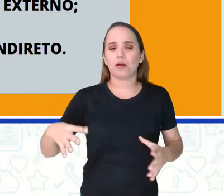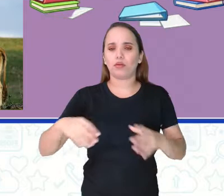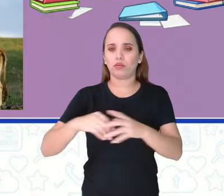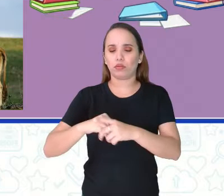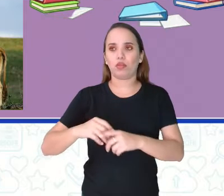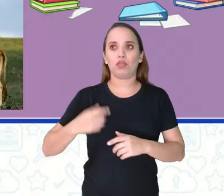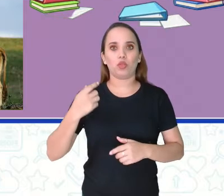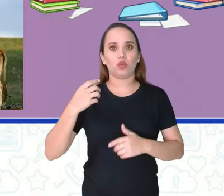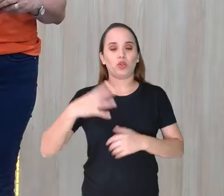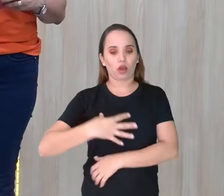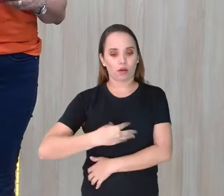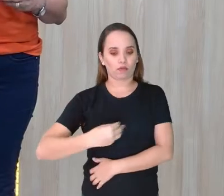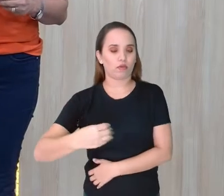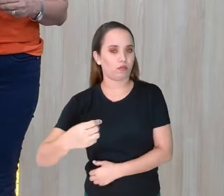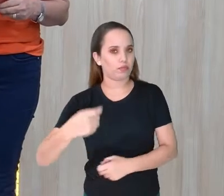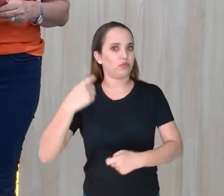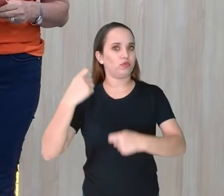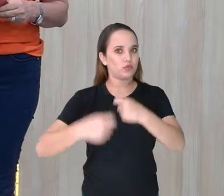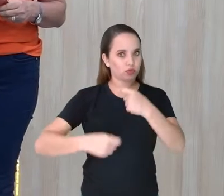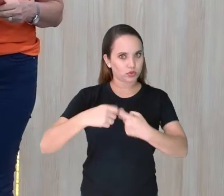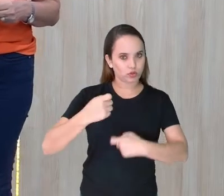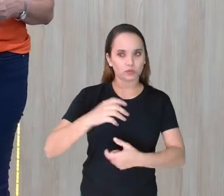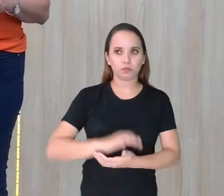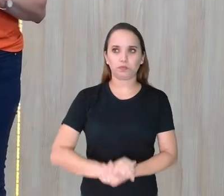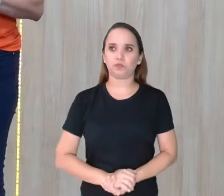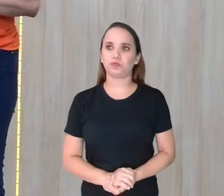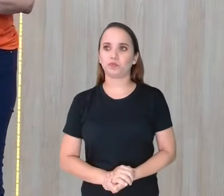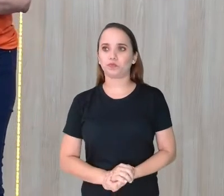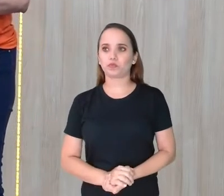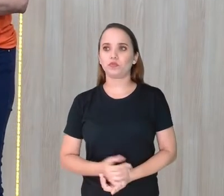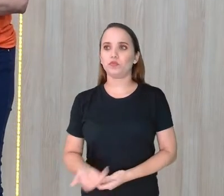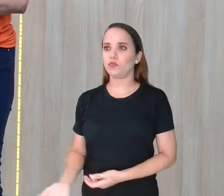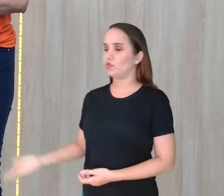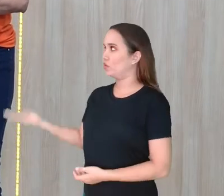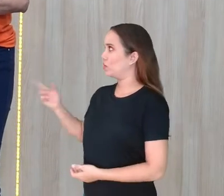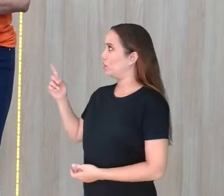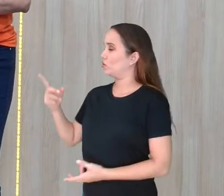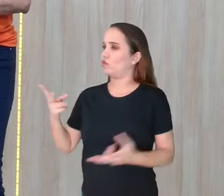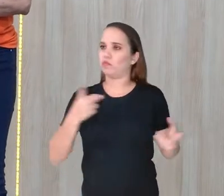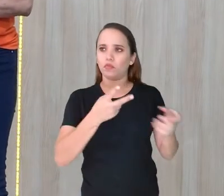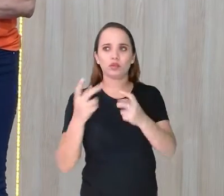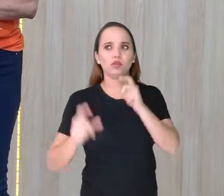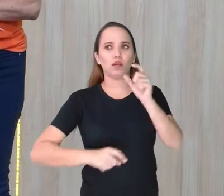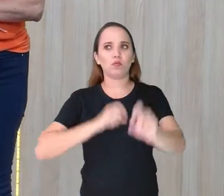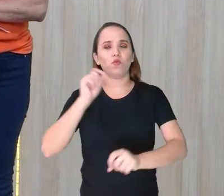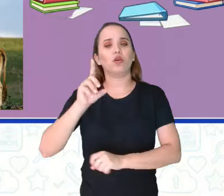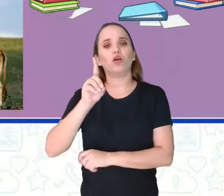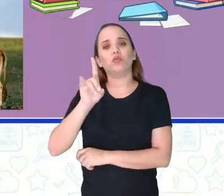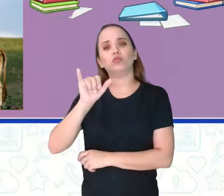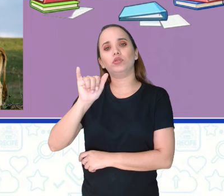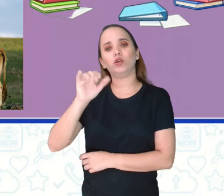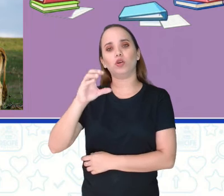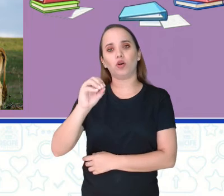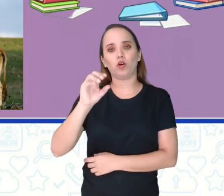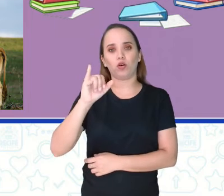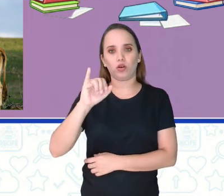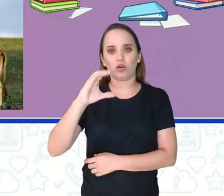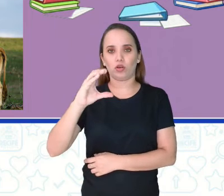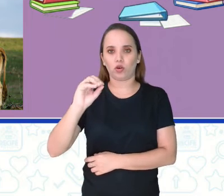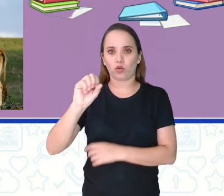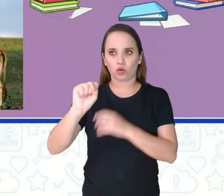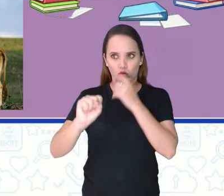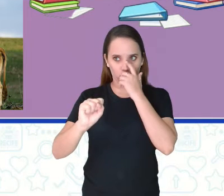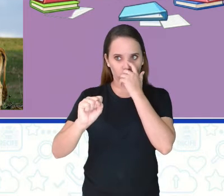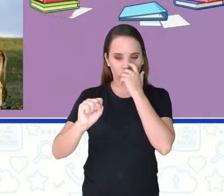sexuada. E aqui nós vemos o que são organismos dioicos, né? Nós vimos que quanto à classificação,